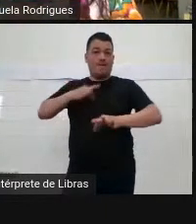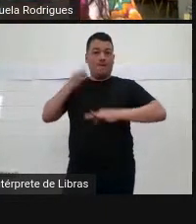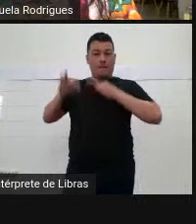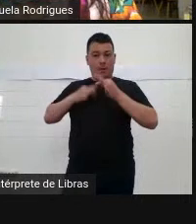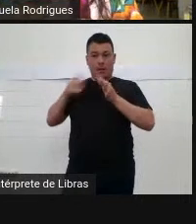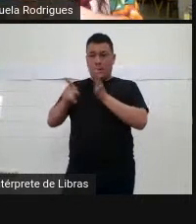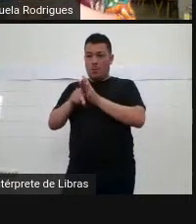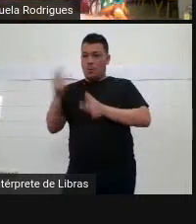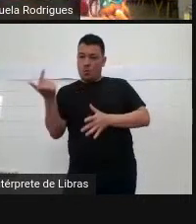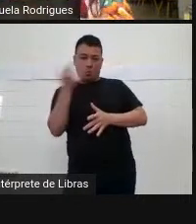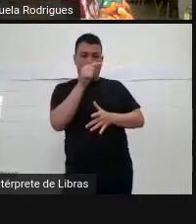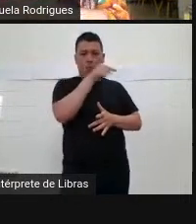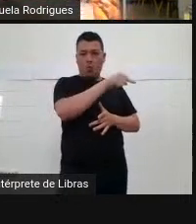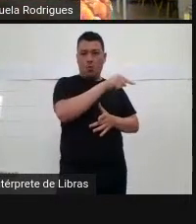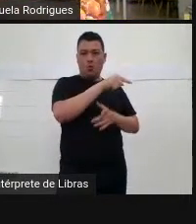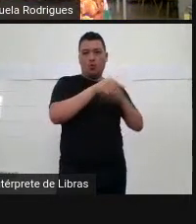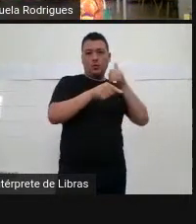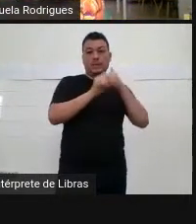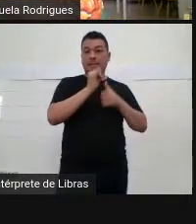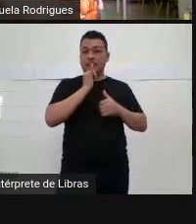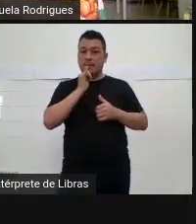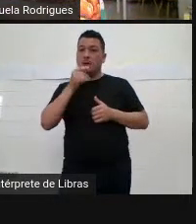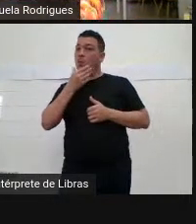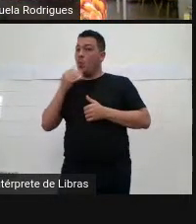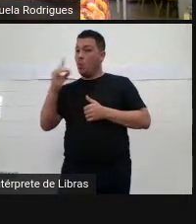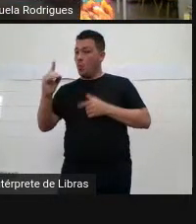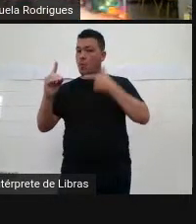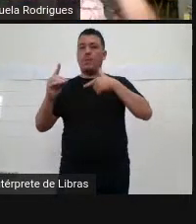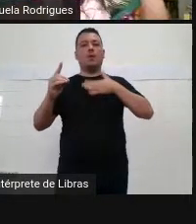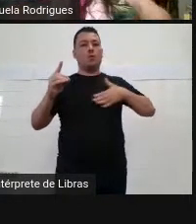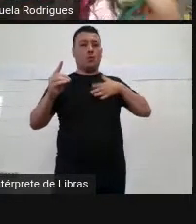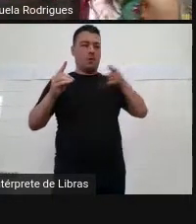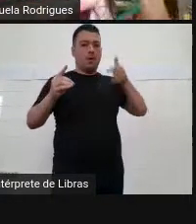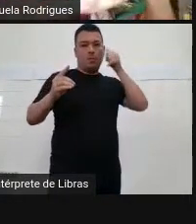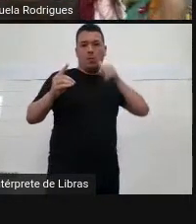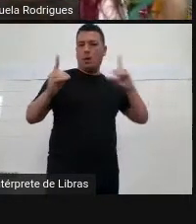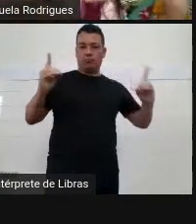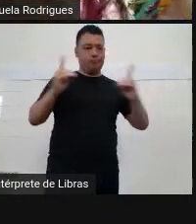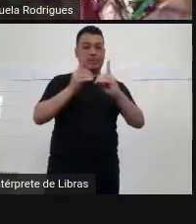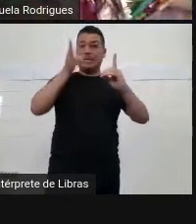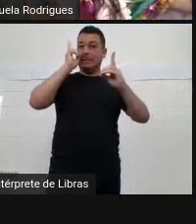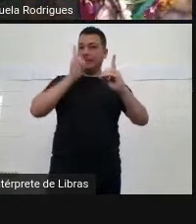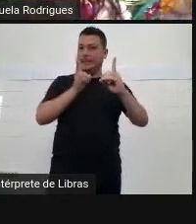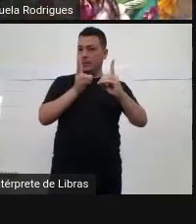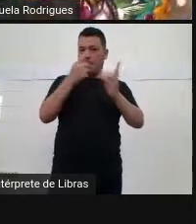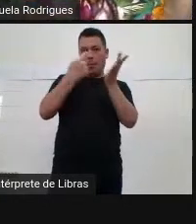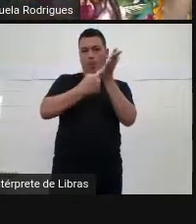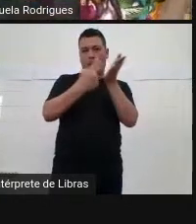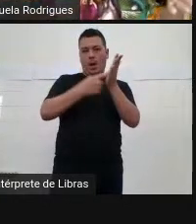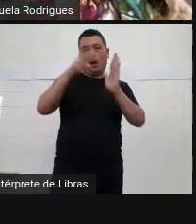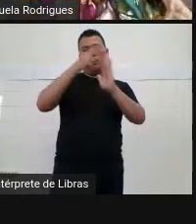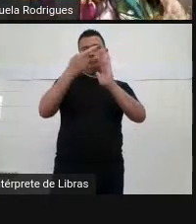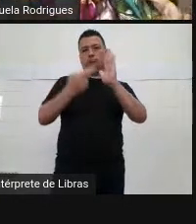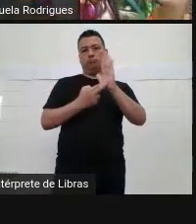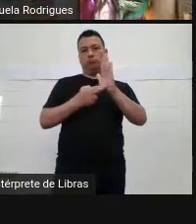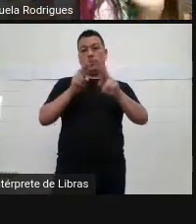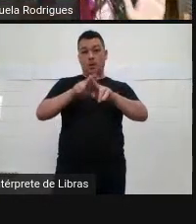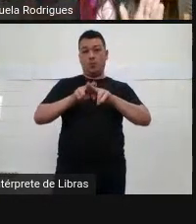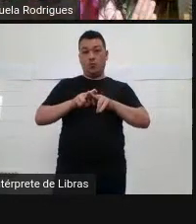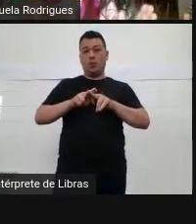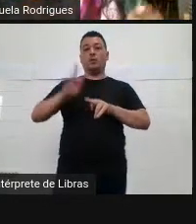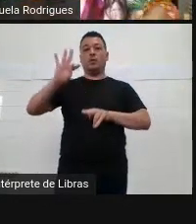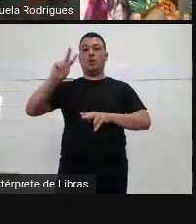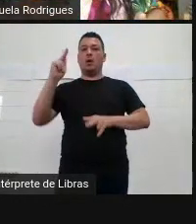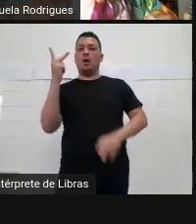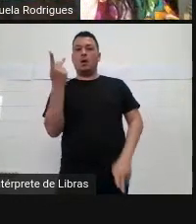pelo oposto com o qual ele deverá fazer sexo, tá? Então, é essa lógica que vai nortear, e